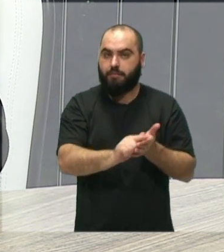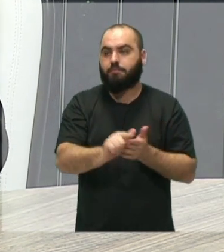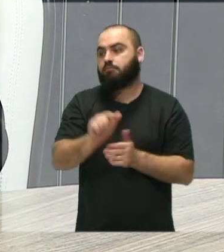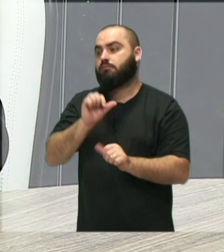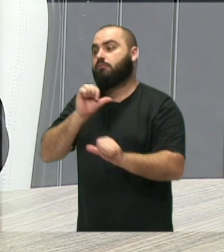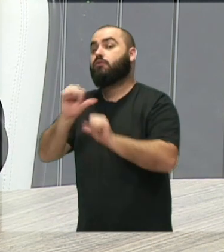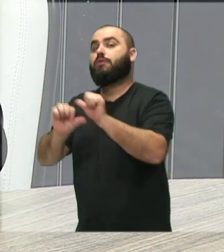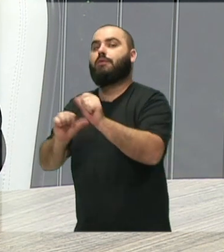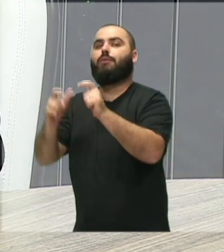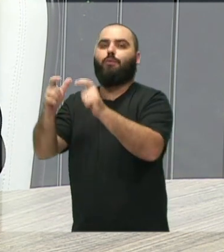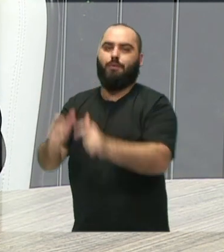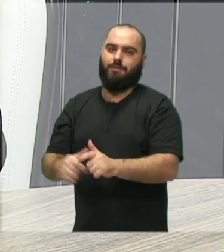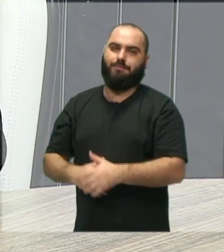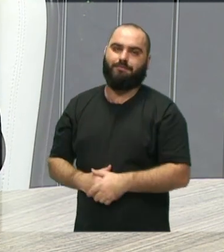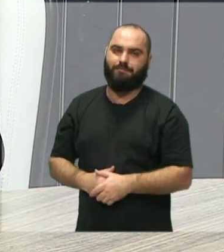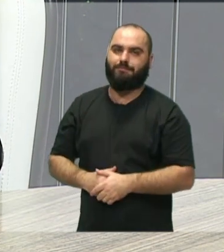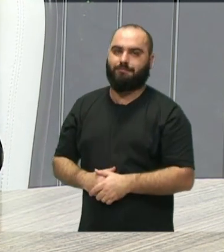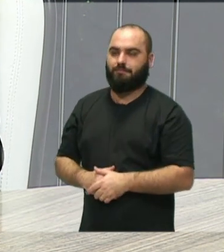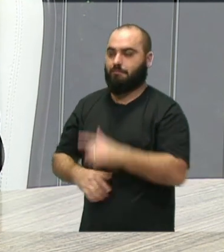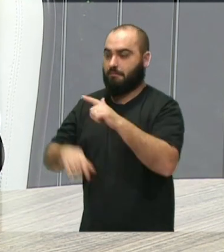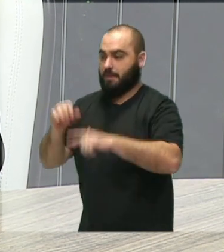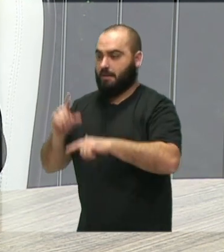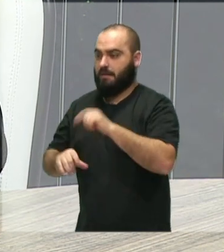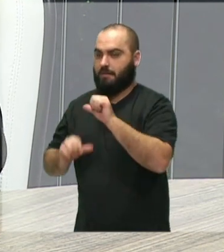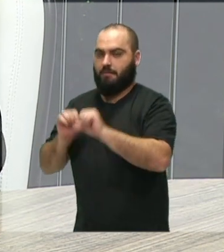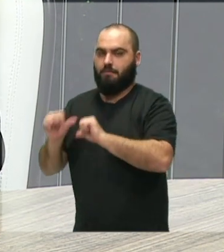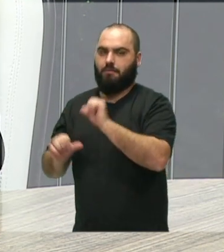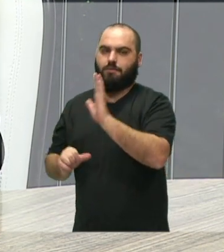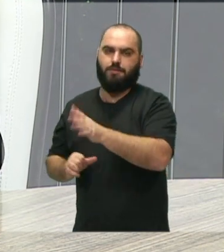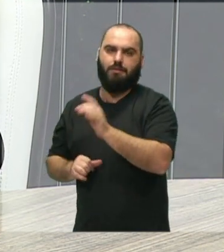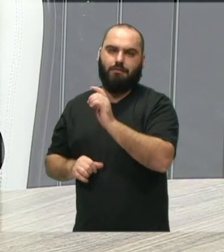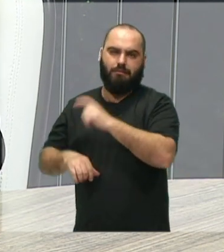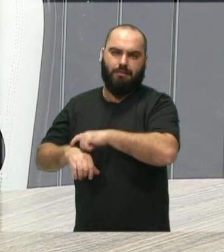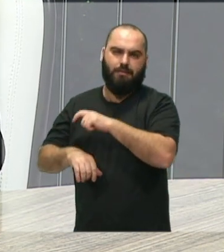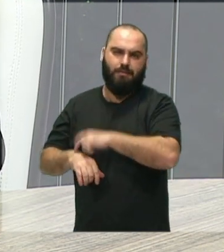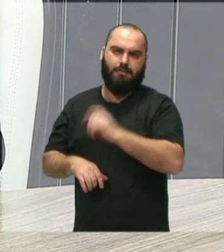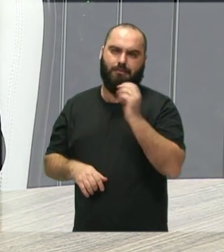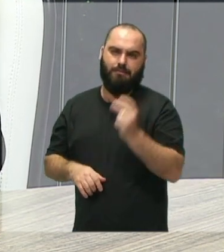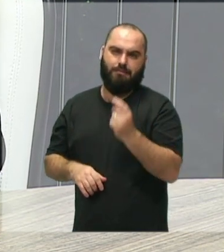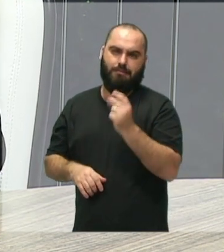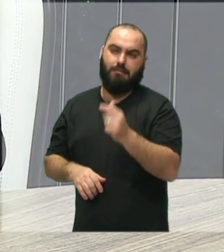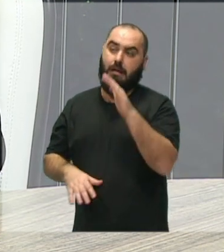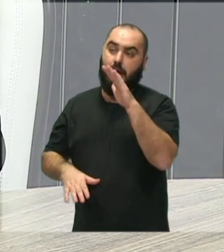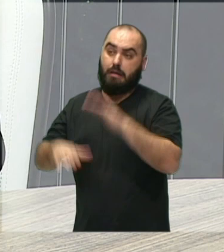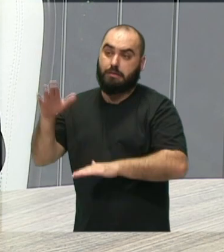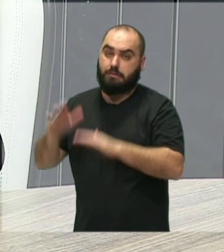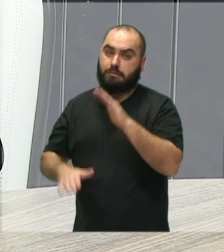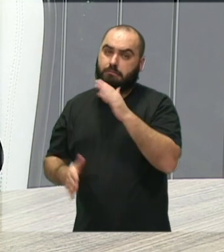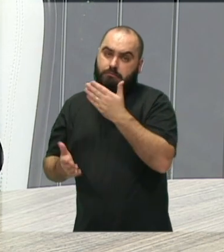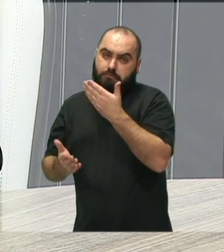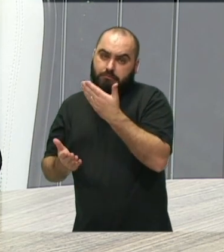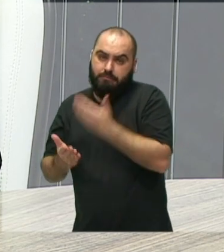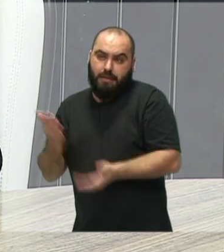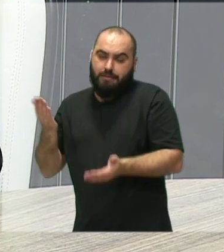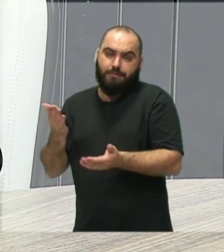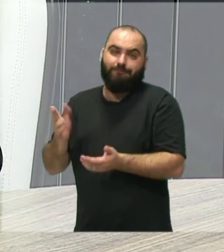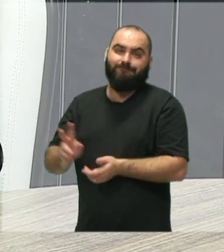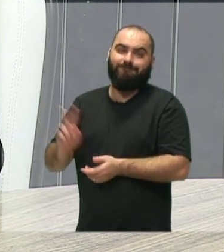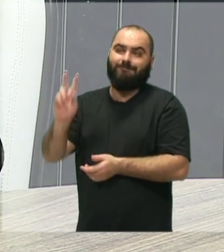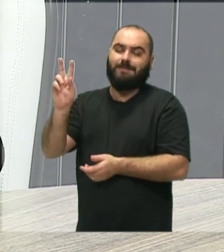realocando ele, fazendo a troca do material, que já está há muito tempo, então às vezes pode ter perdido a funcionalidade